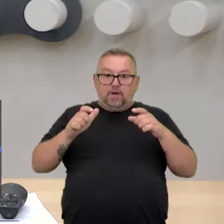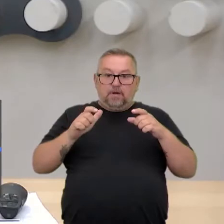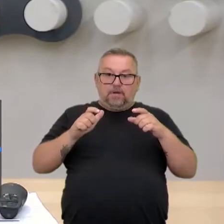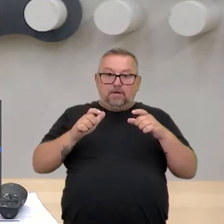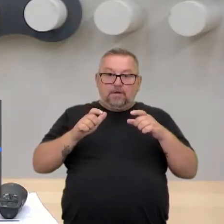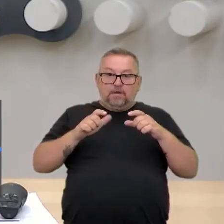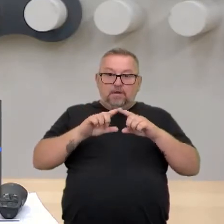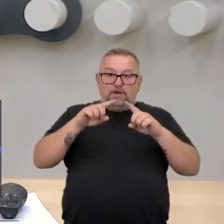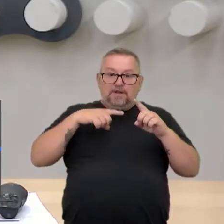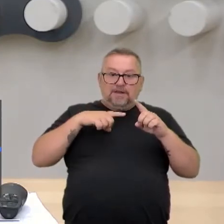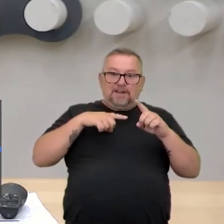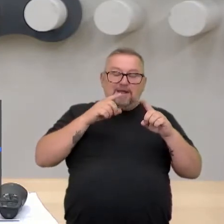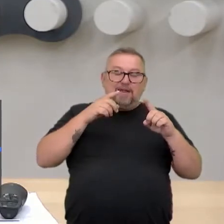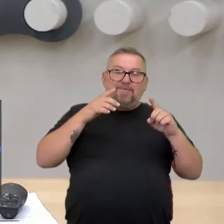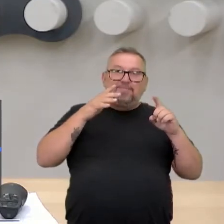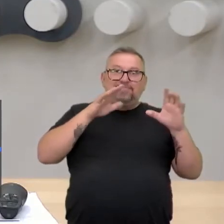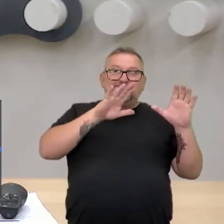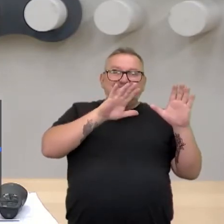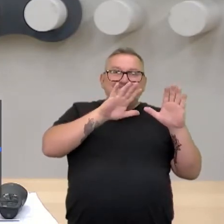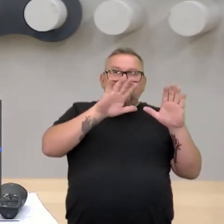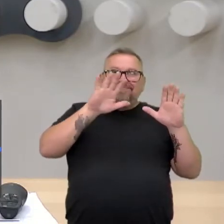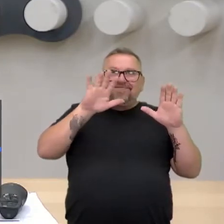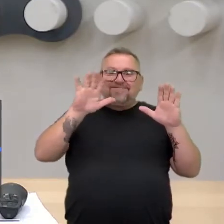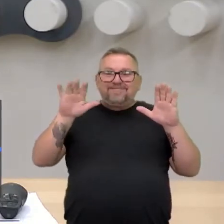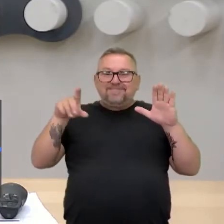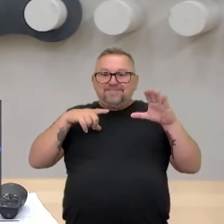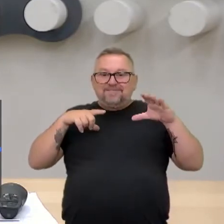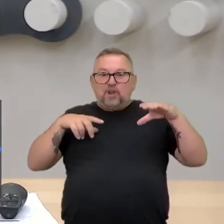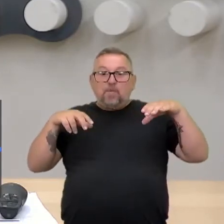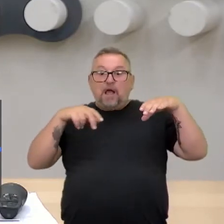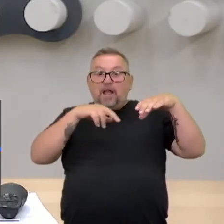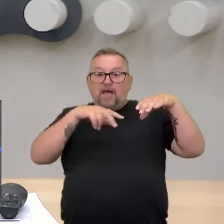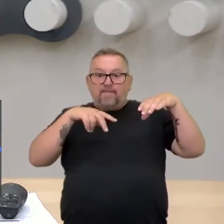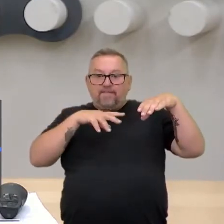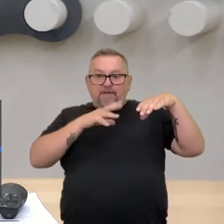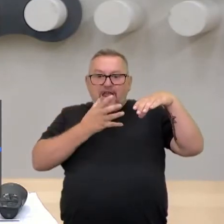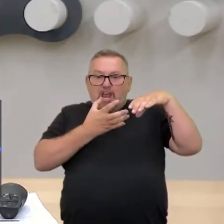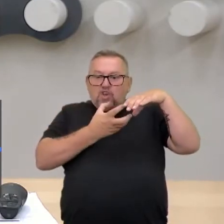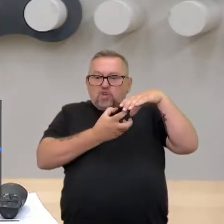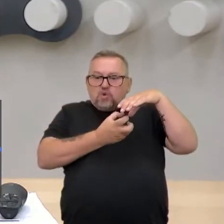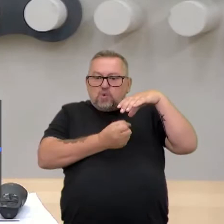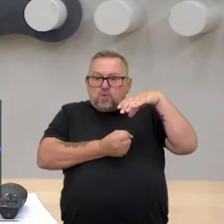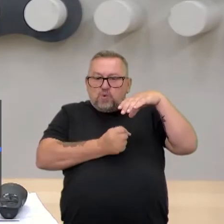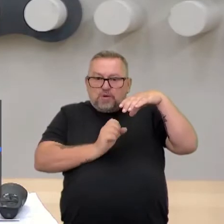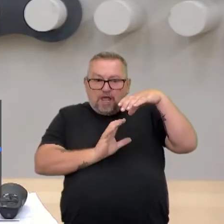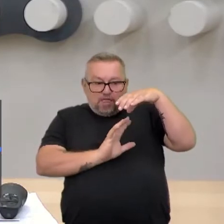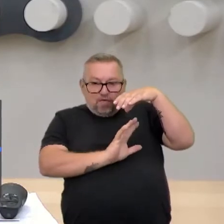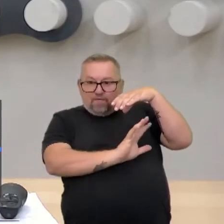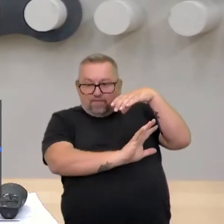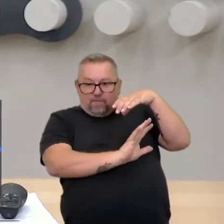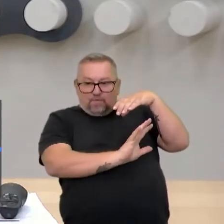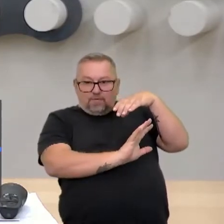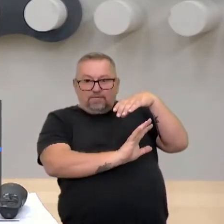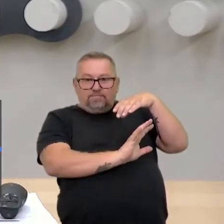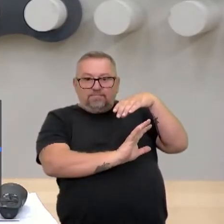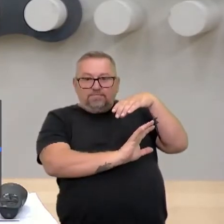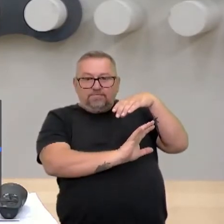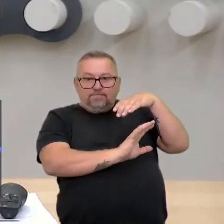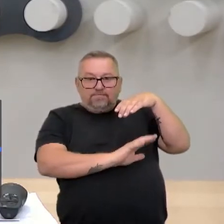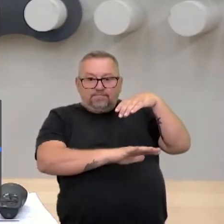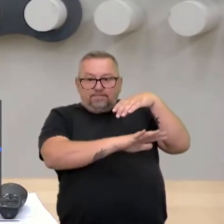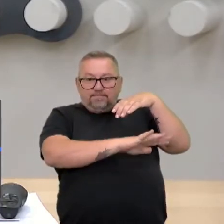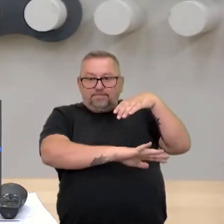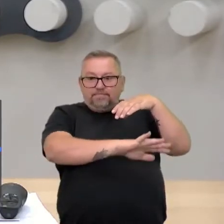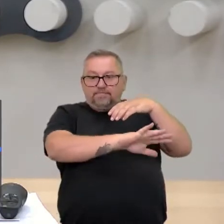é uma certa cena assim né em que a uma caverna escura e no fundo dessa caverna estão